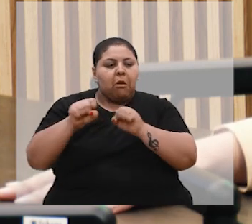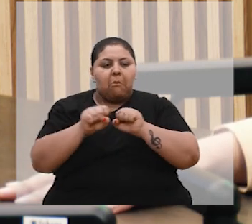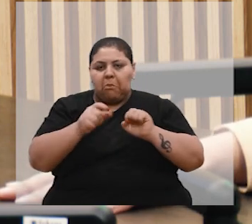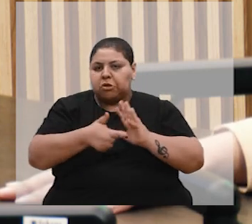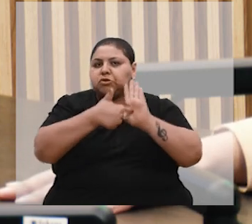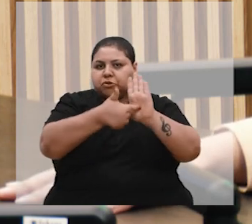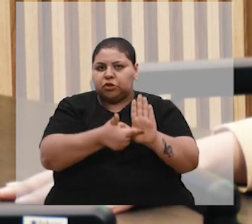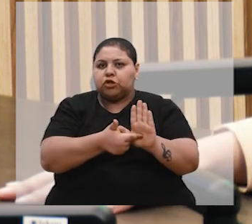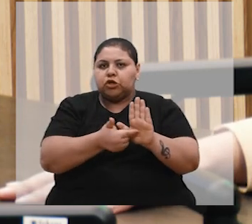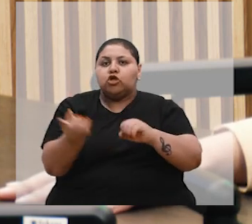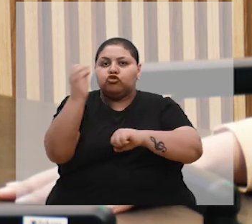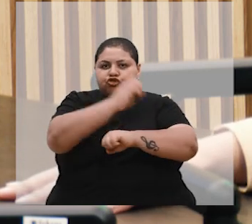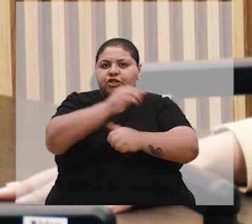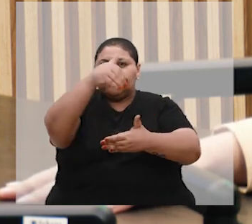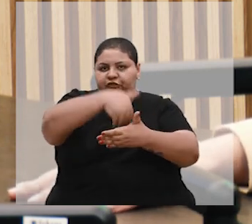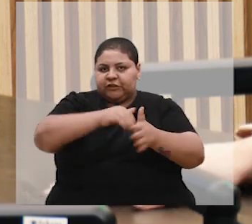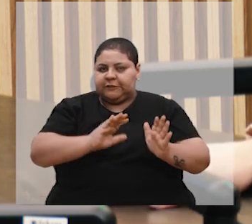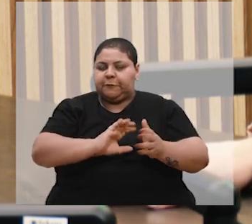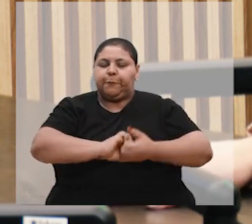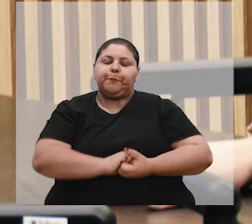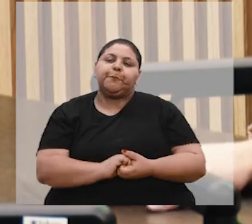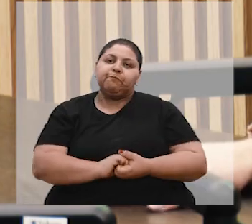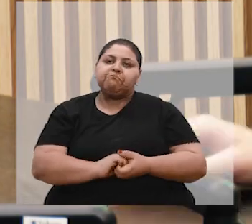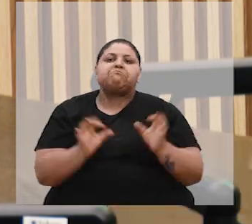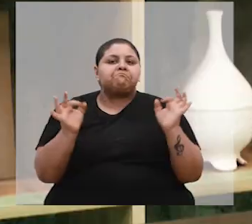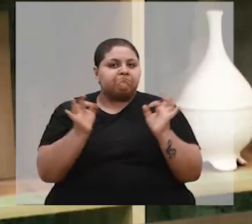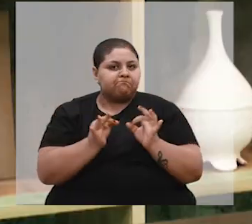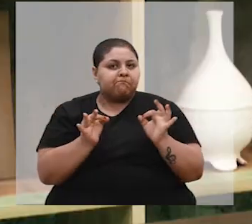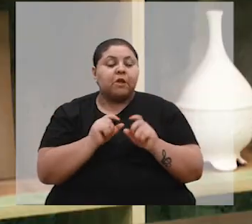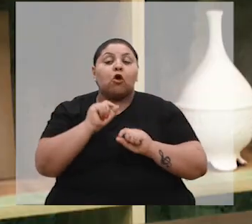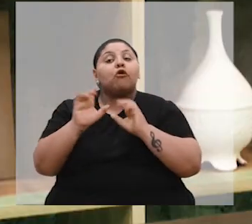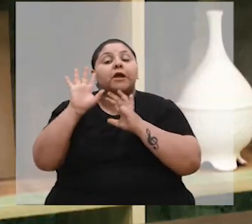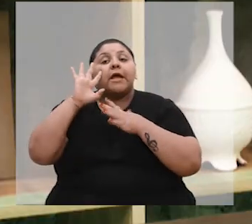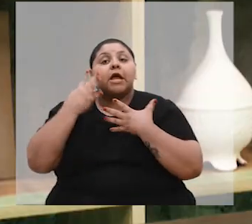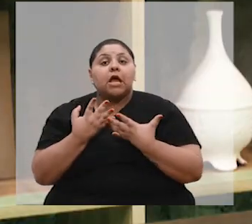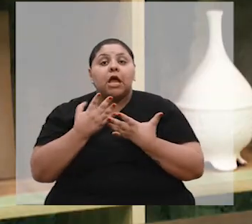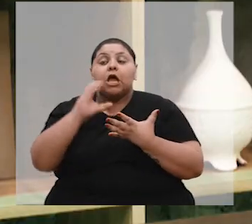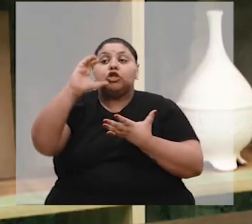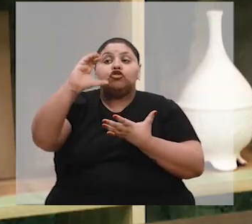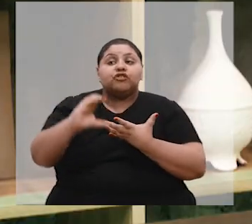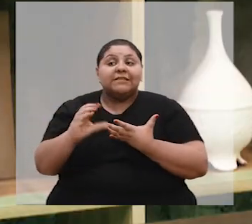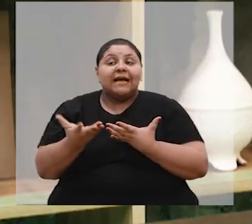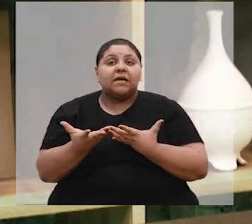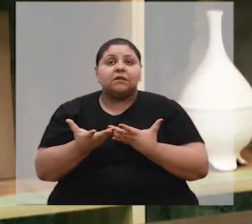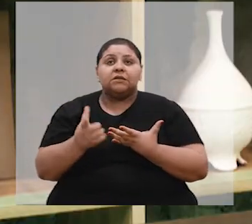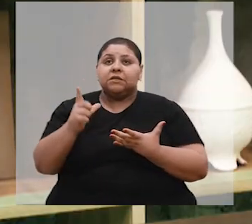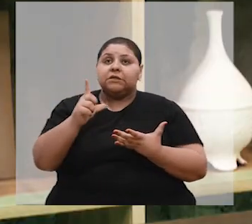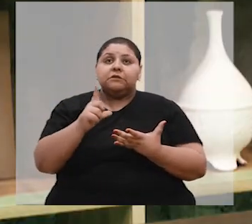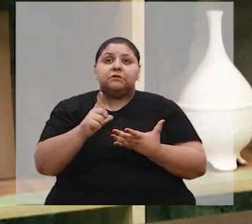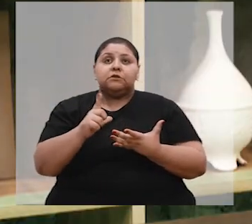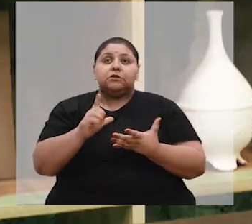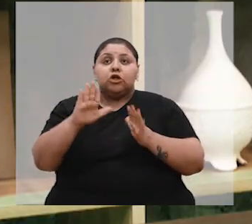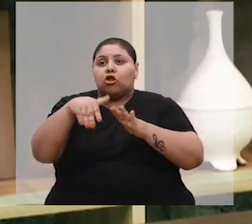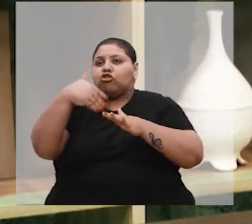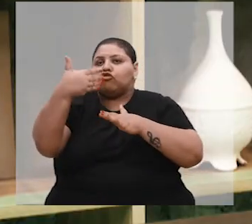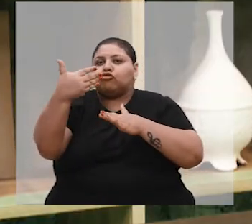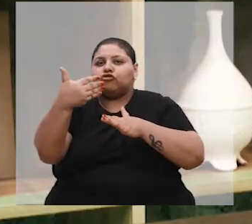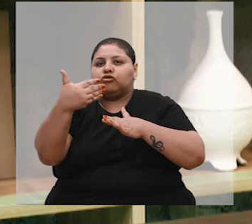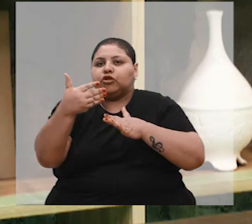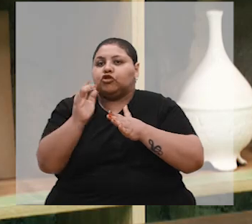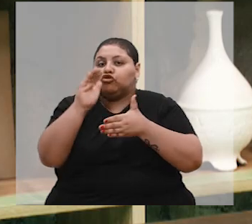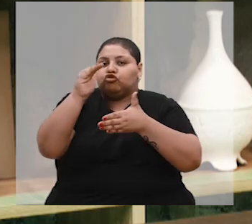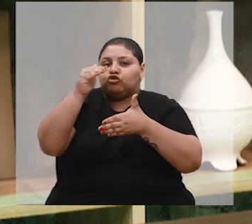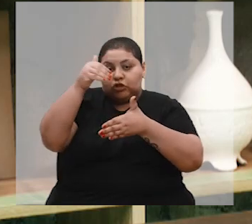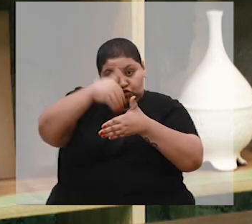gente pode apresentar na hora da votação. Excelente. E o que acontece se o eleitor não estiver, próximo da sua